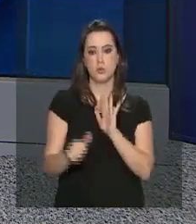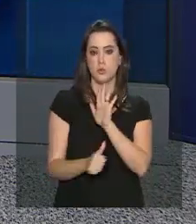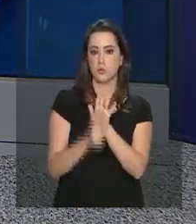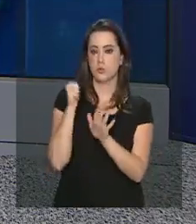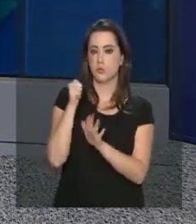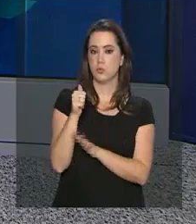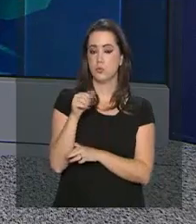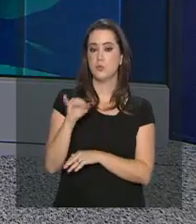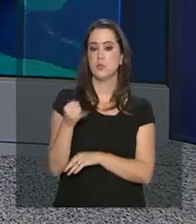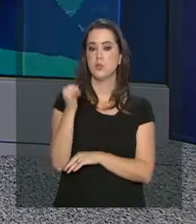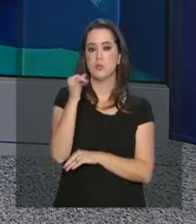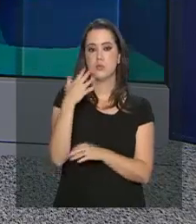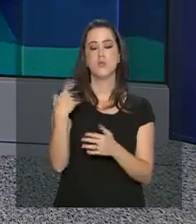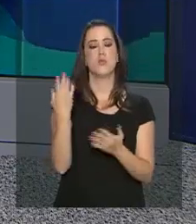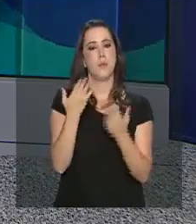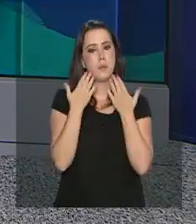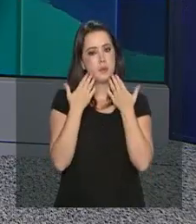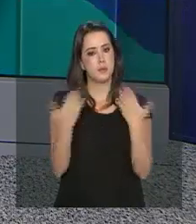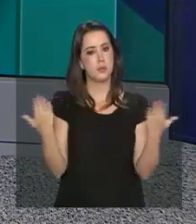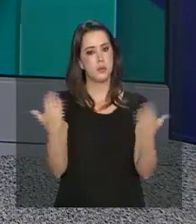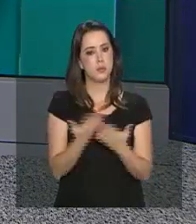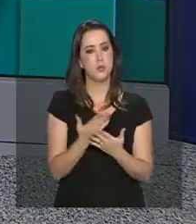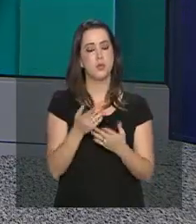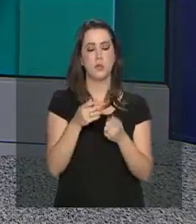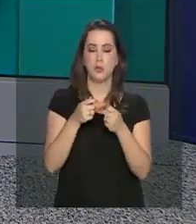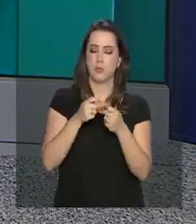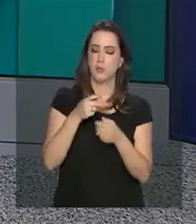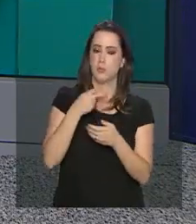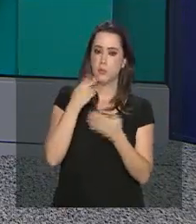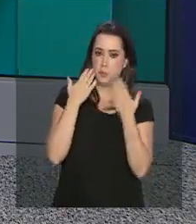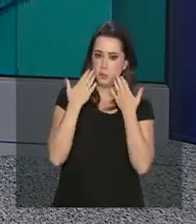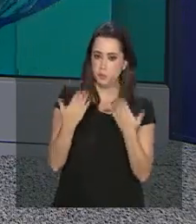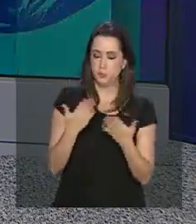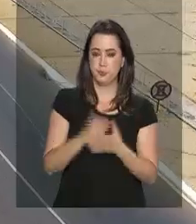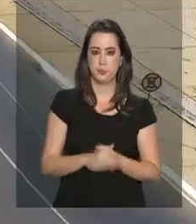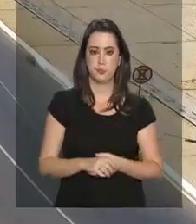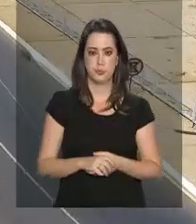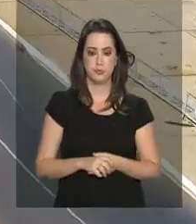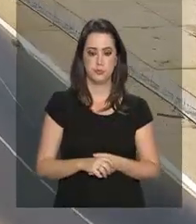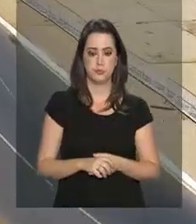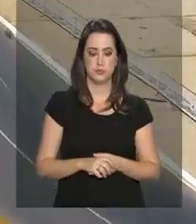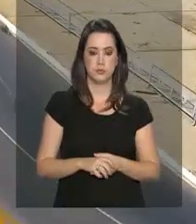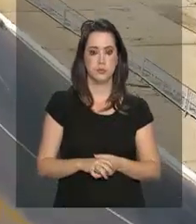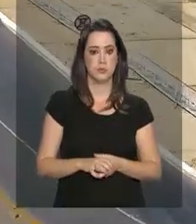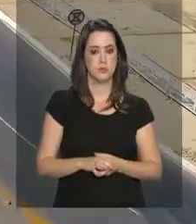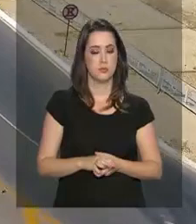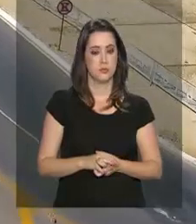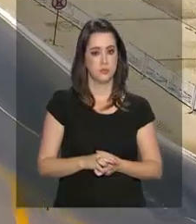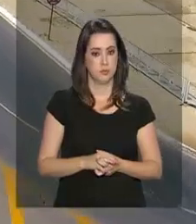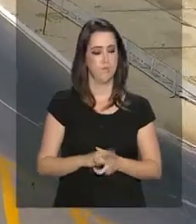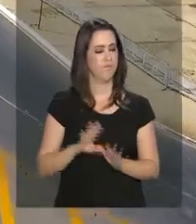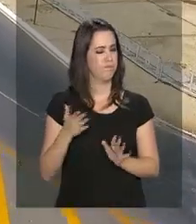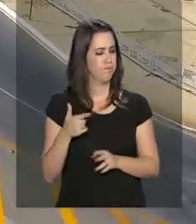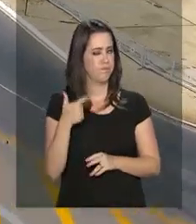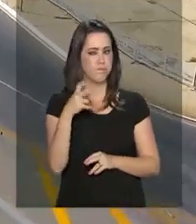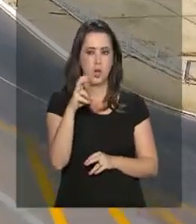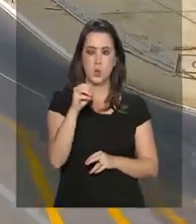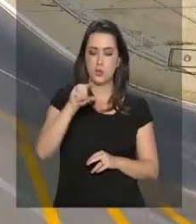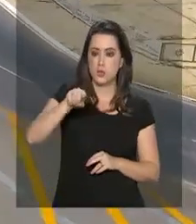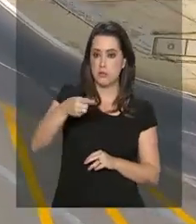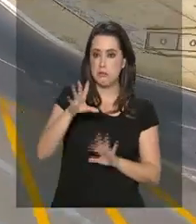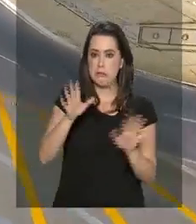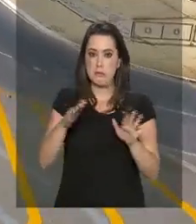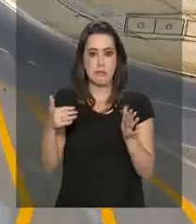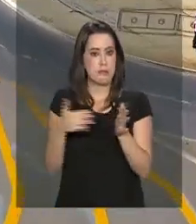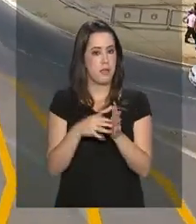sobre o evento do dia 1º de janeiro foram apresentados hoje para impressa entre 250 mil e